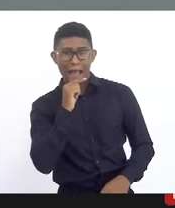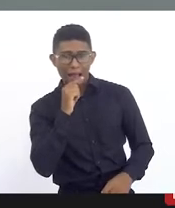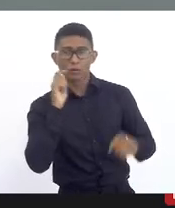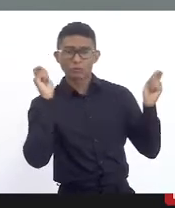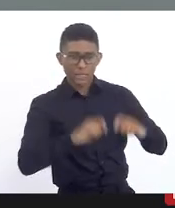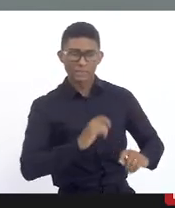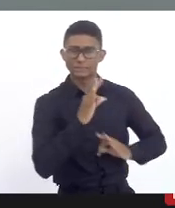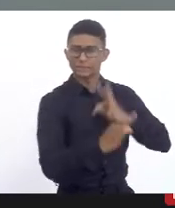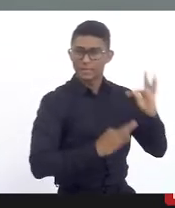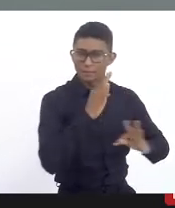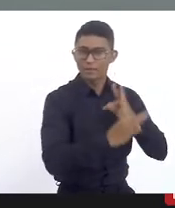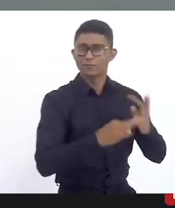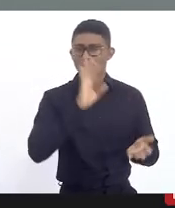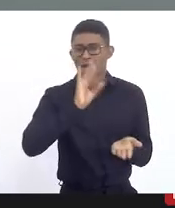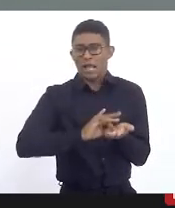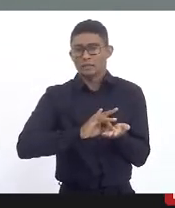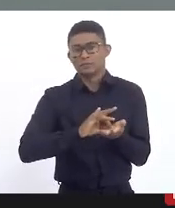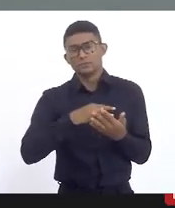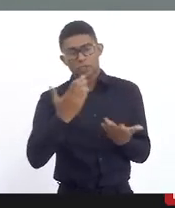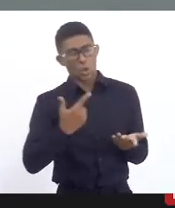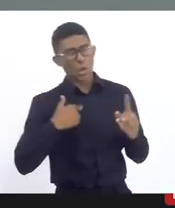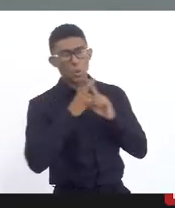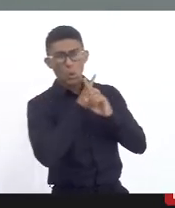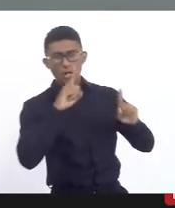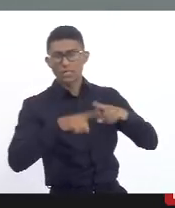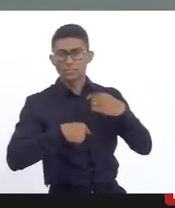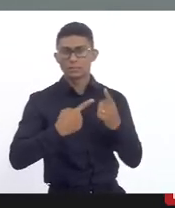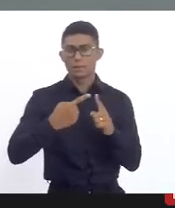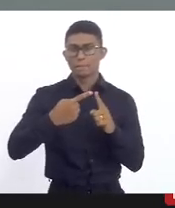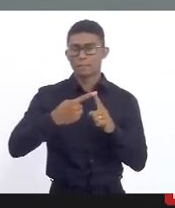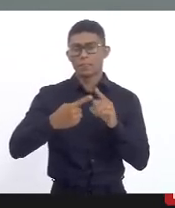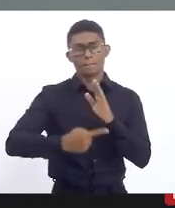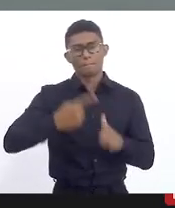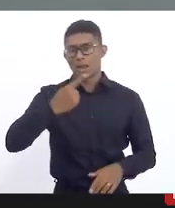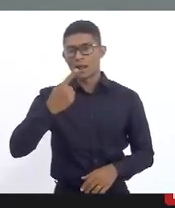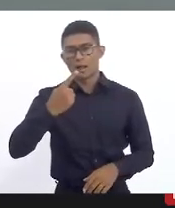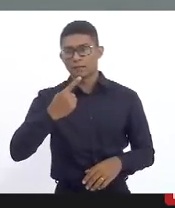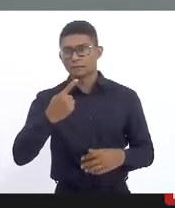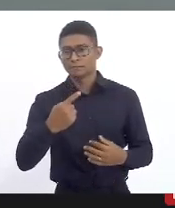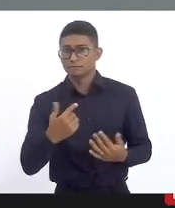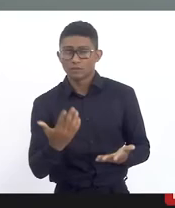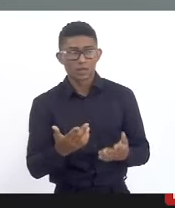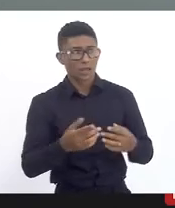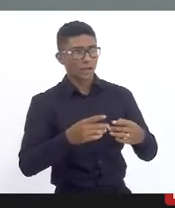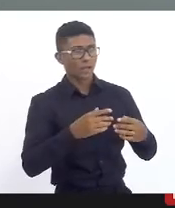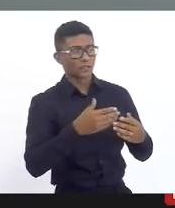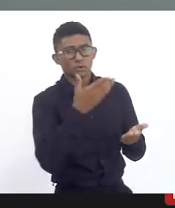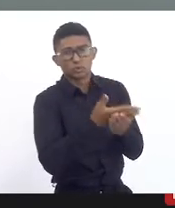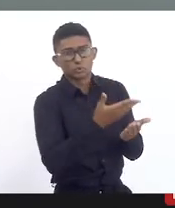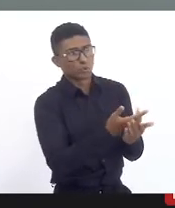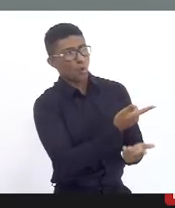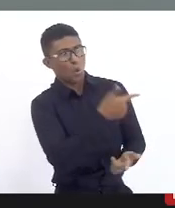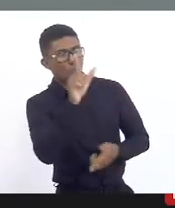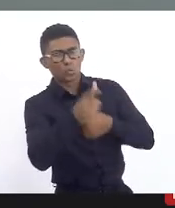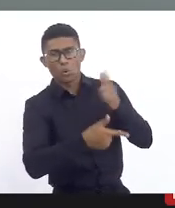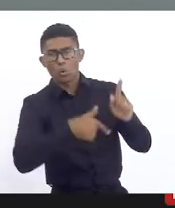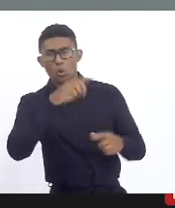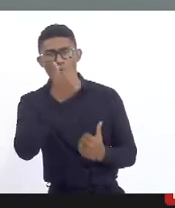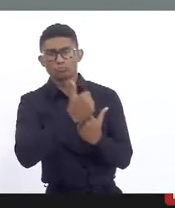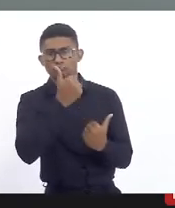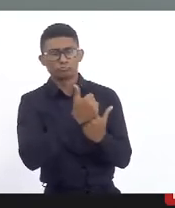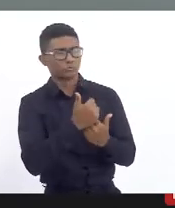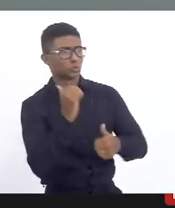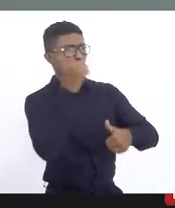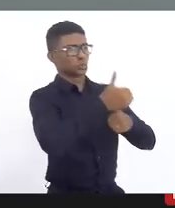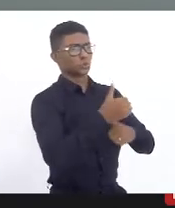no tratamento. Essa é a primeira crítica, né? Não houve outros alternativas que tem que haver, e eu queria dar essa